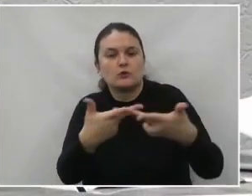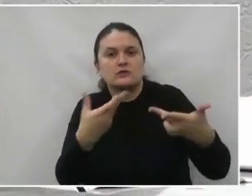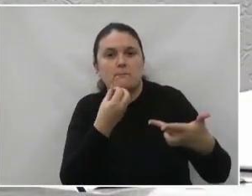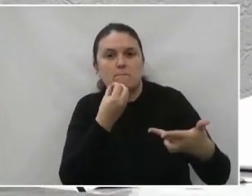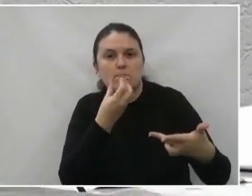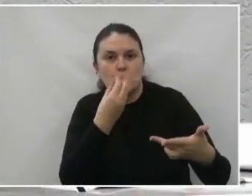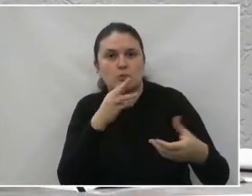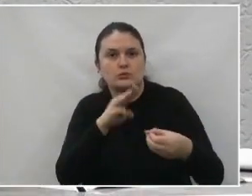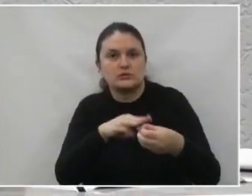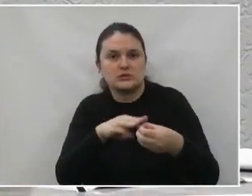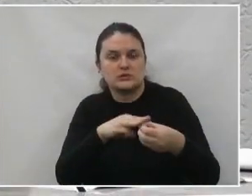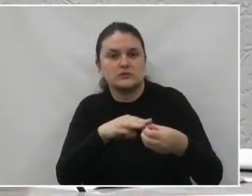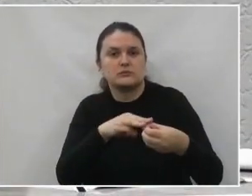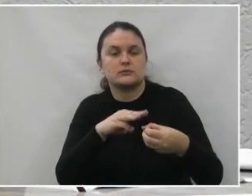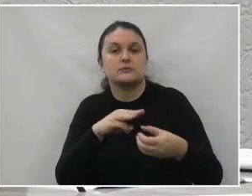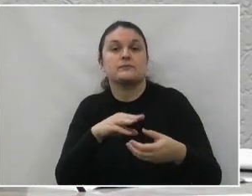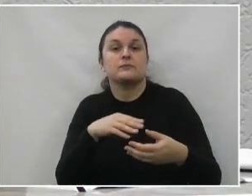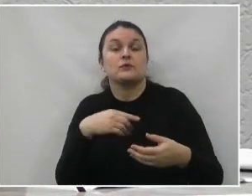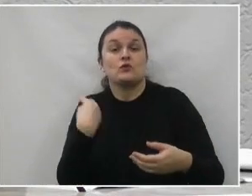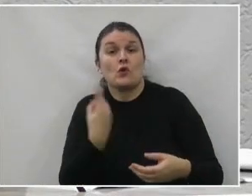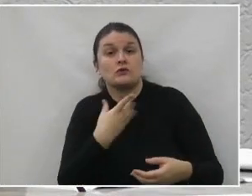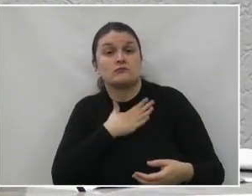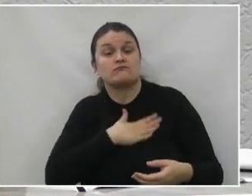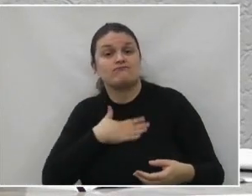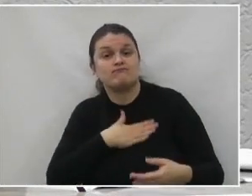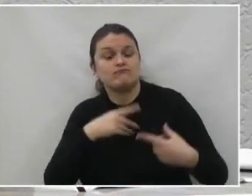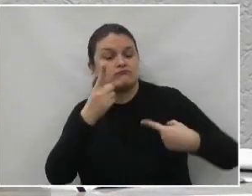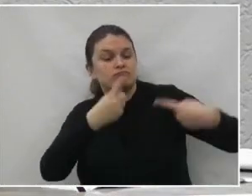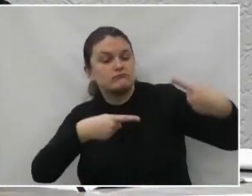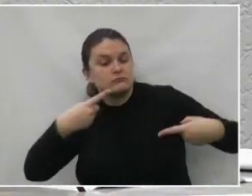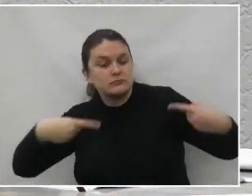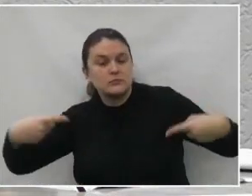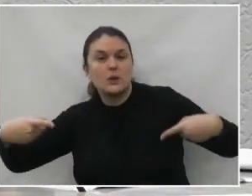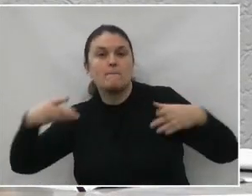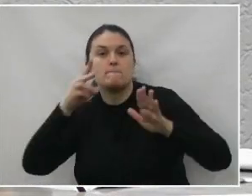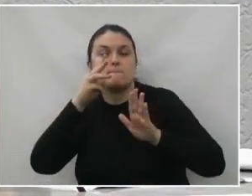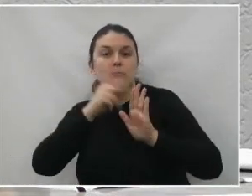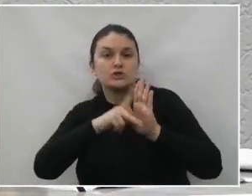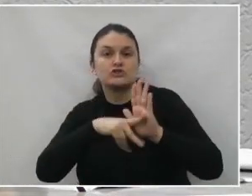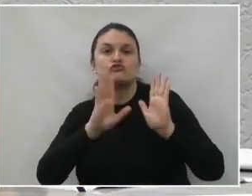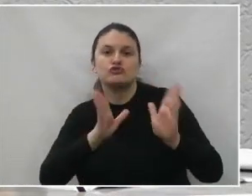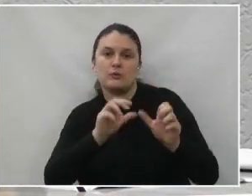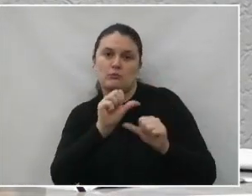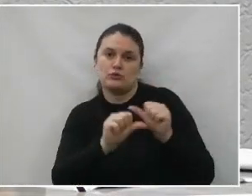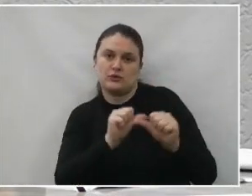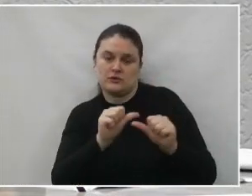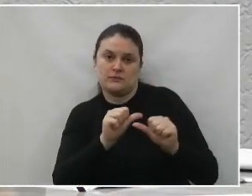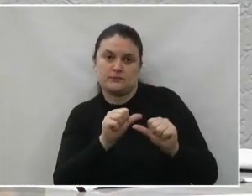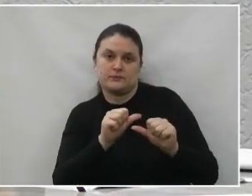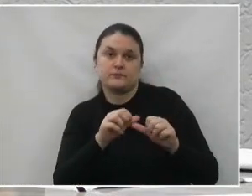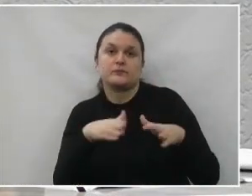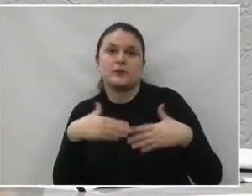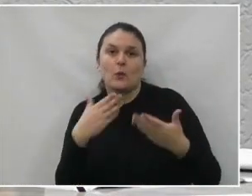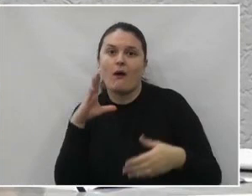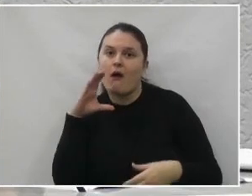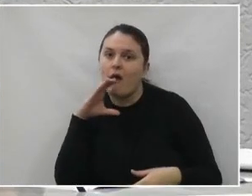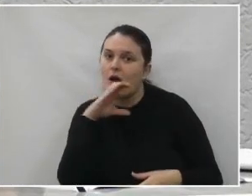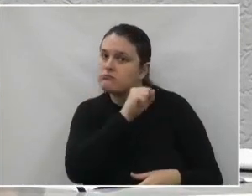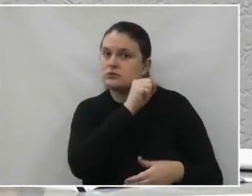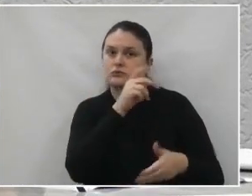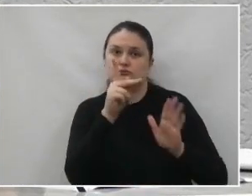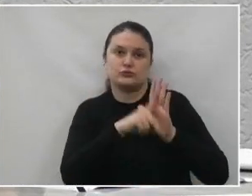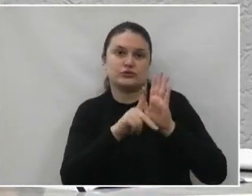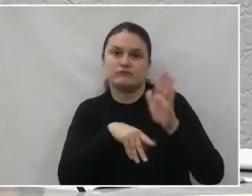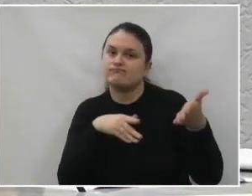aos munícipes do nosso município, gostaríamos de apreciar o projeto já com as alterações, para que assim, o mais rápido